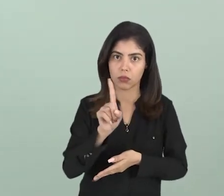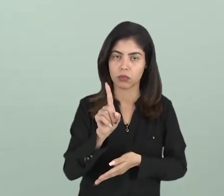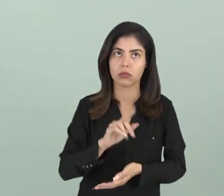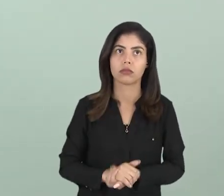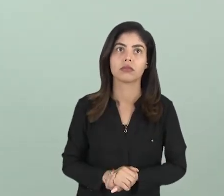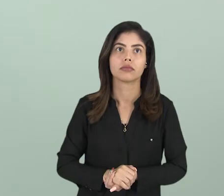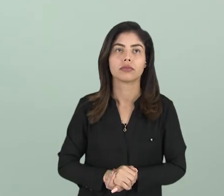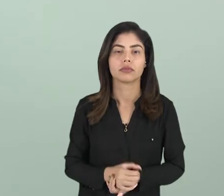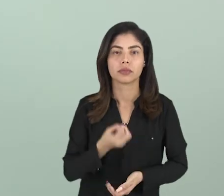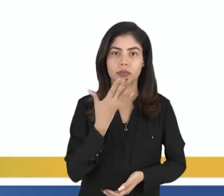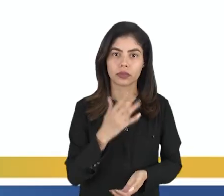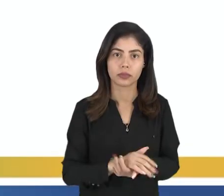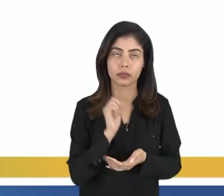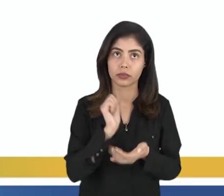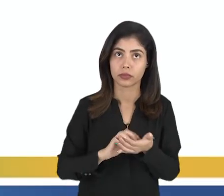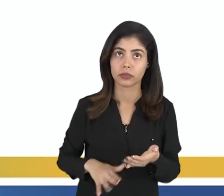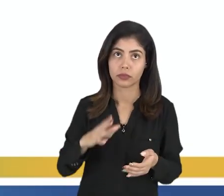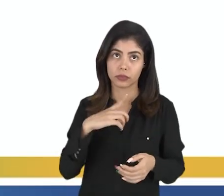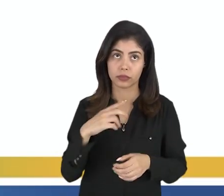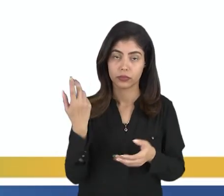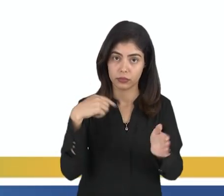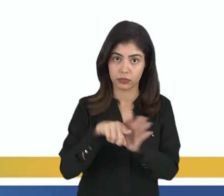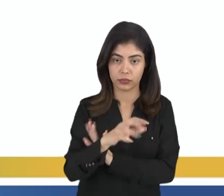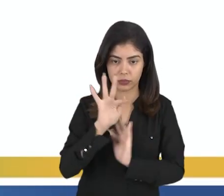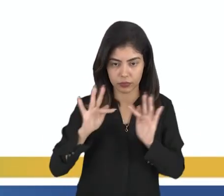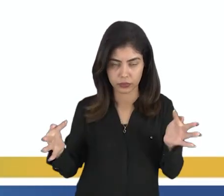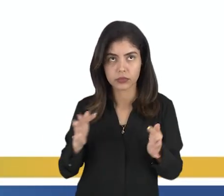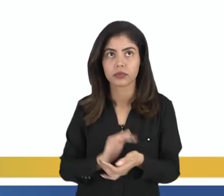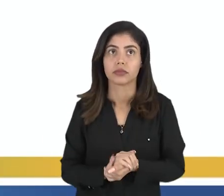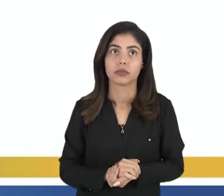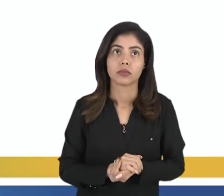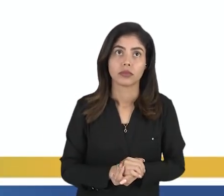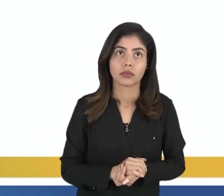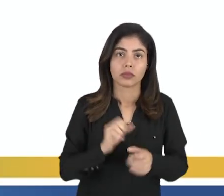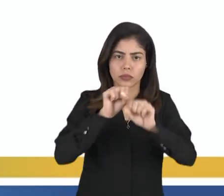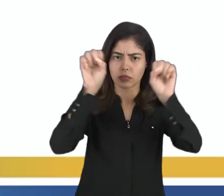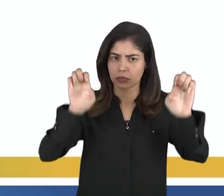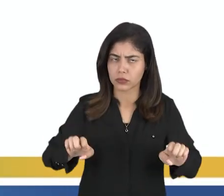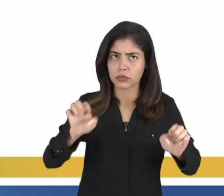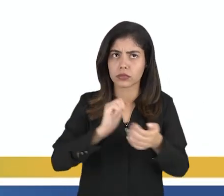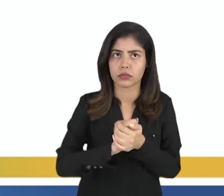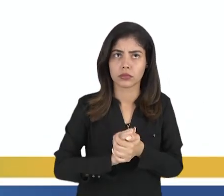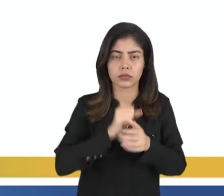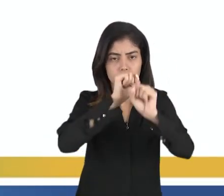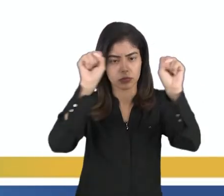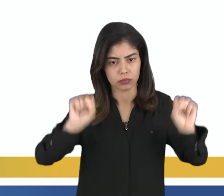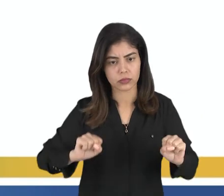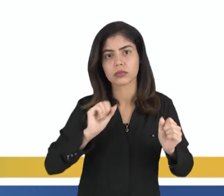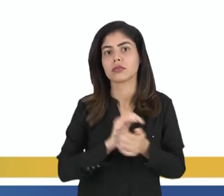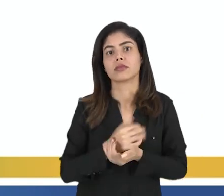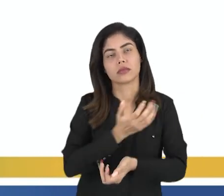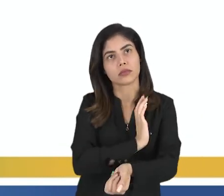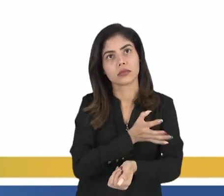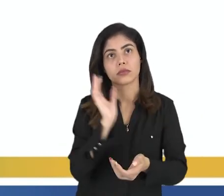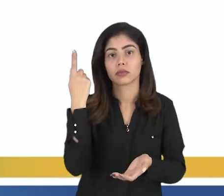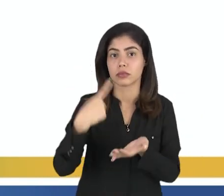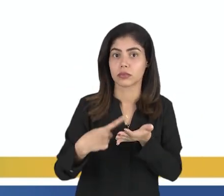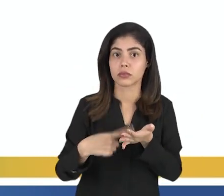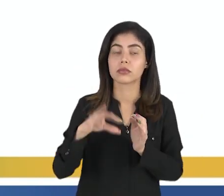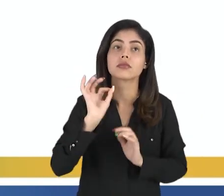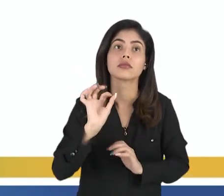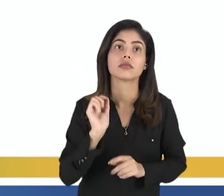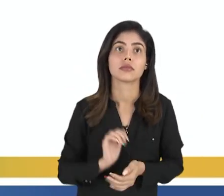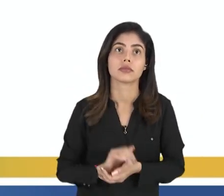médico. Bom, no nosso Exercitando nós temos uma pergunta bem simples. Sobre a estrutura do sistema cardiovascular, é correto